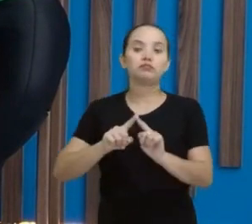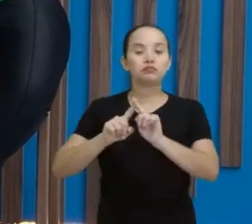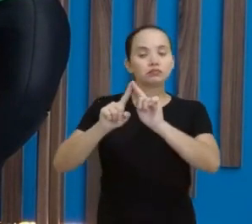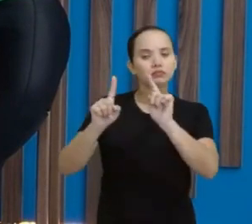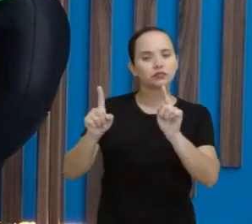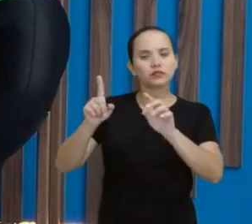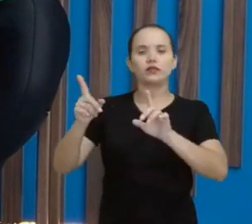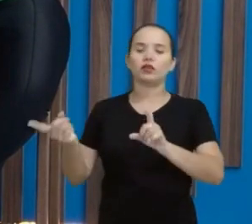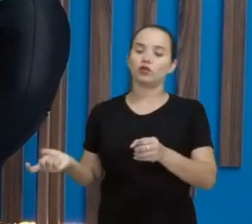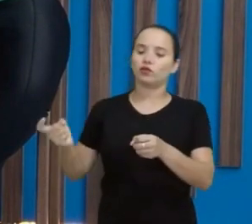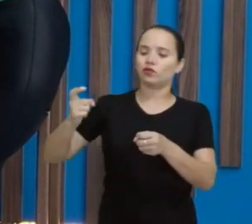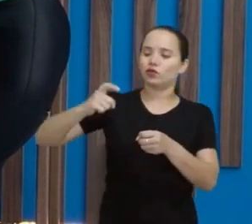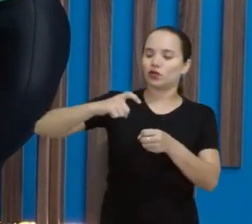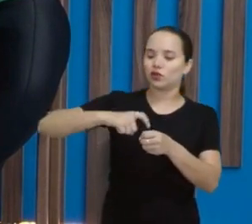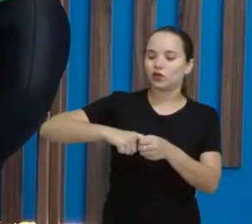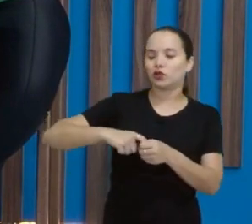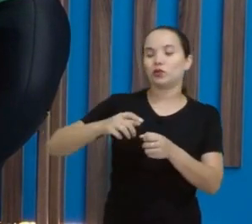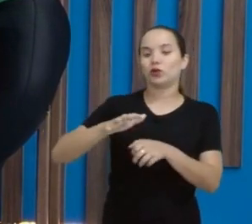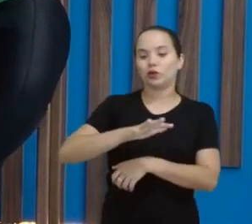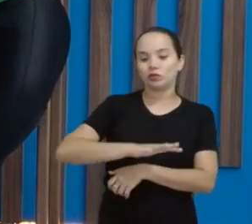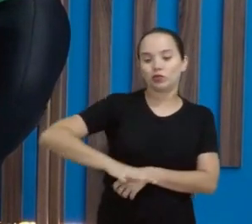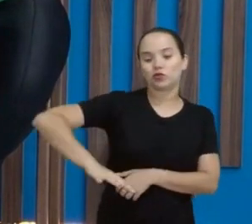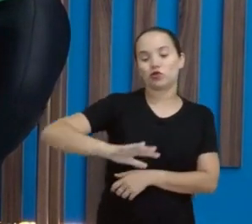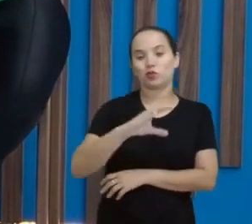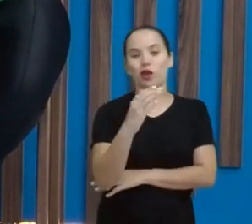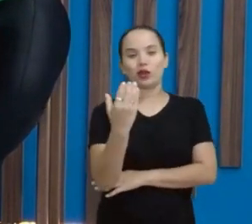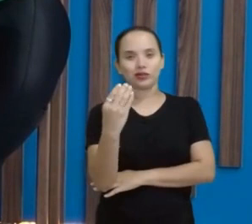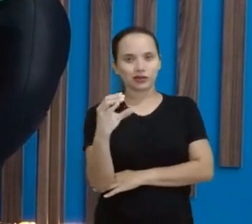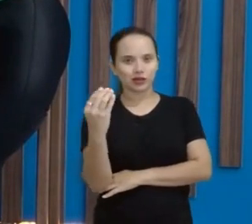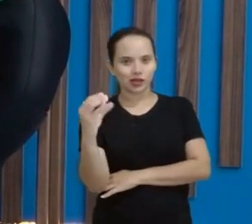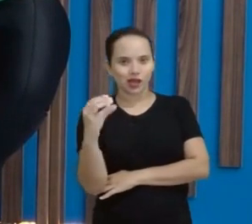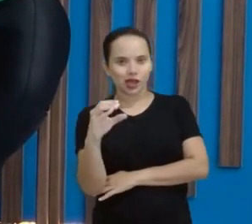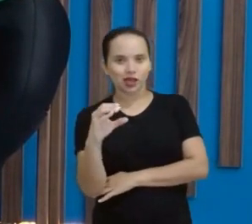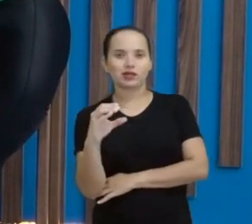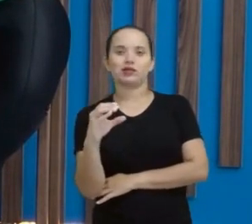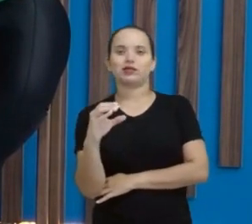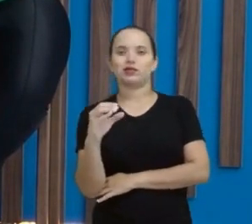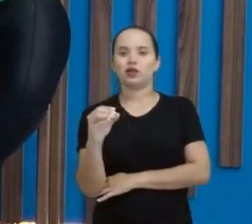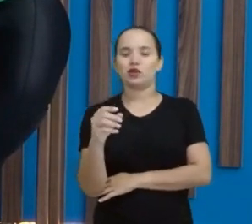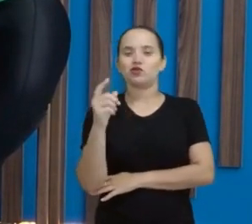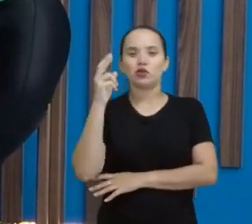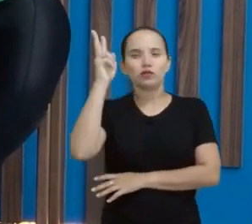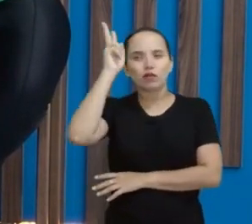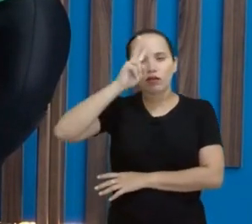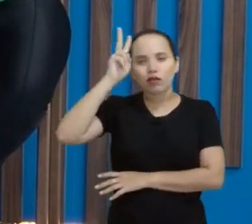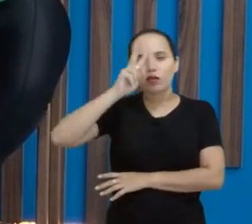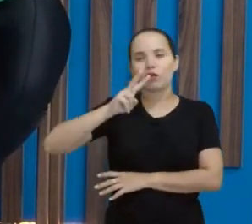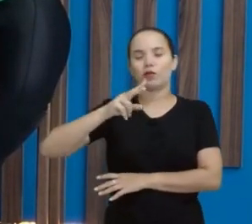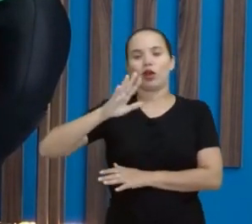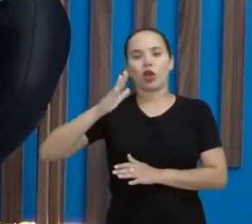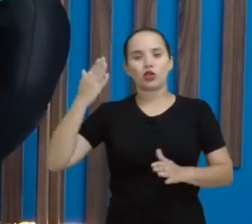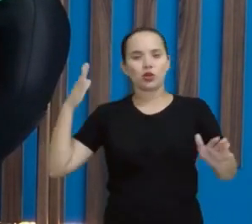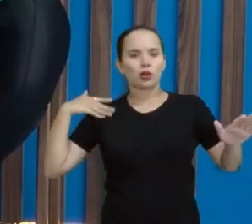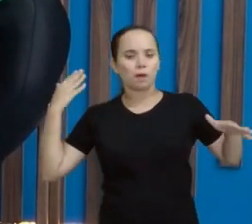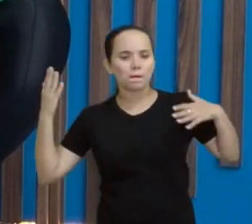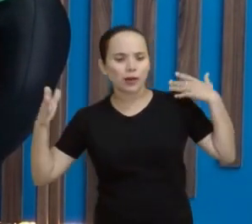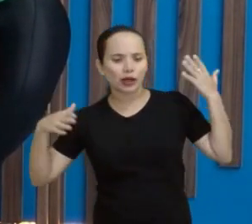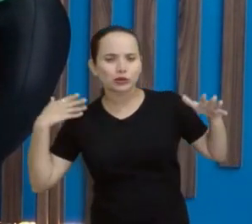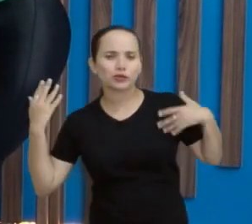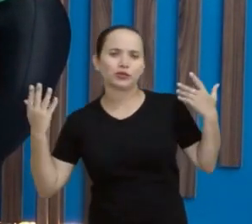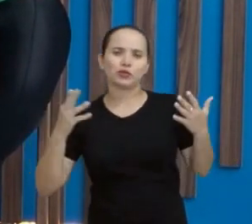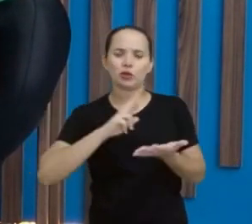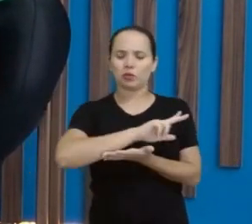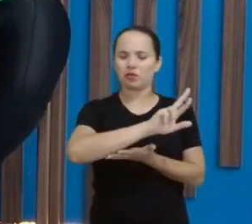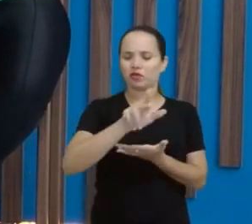gente volta lá para o Espaço Ciência, a gente lembra que a gente passeou por diversos espaços, lá na